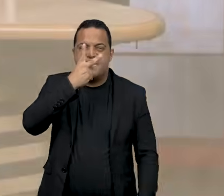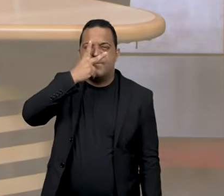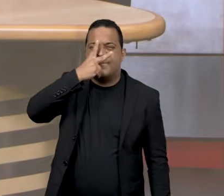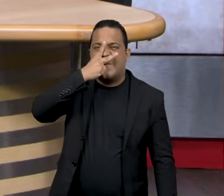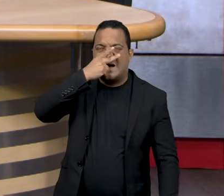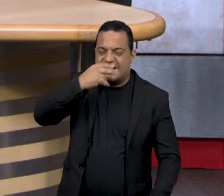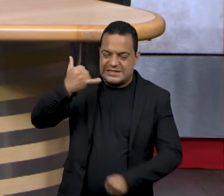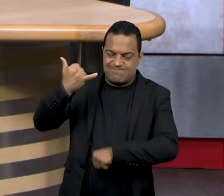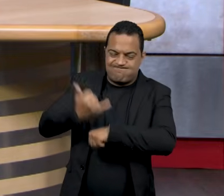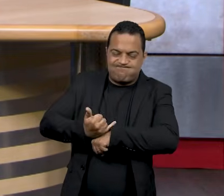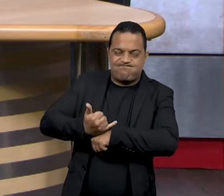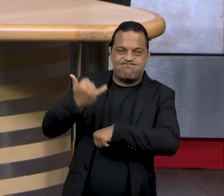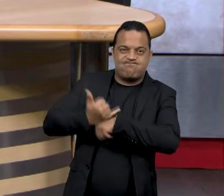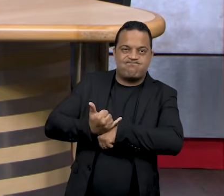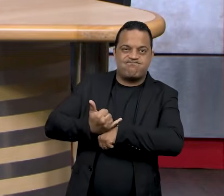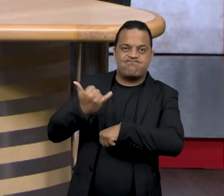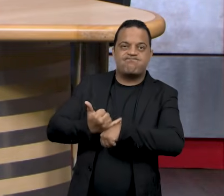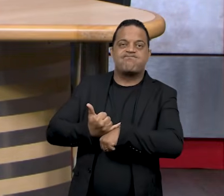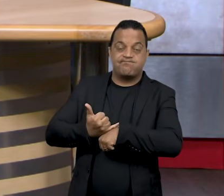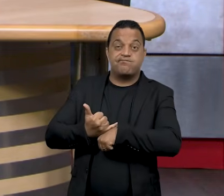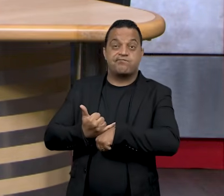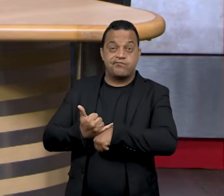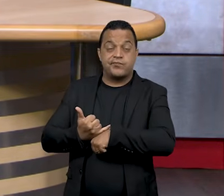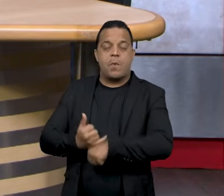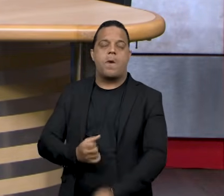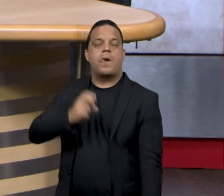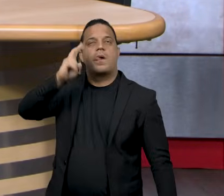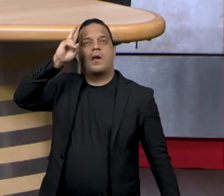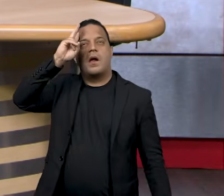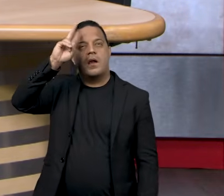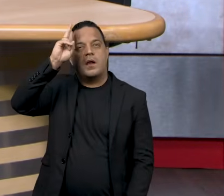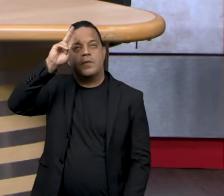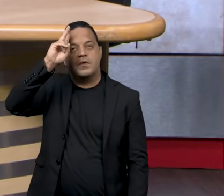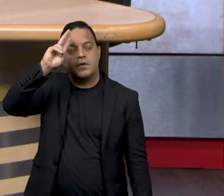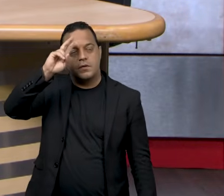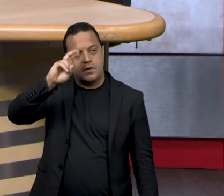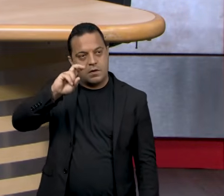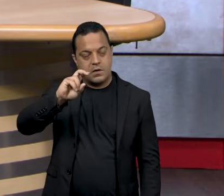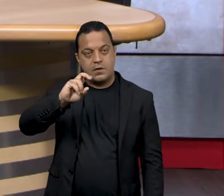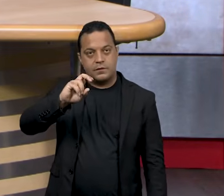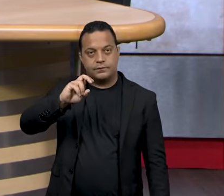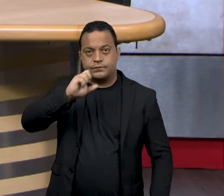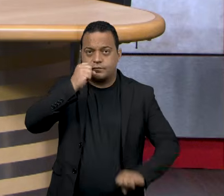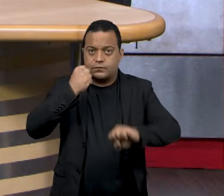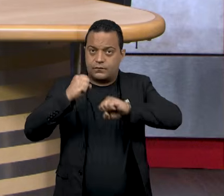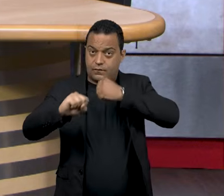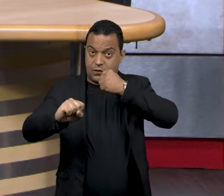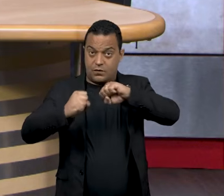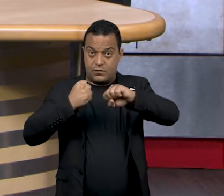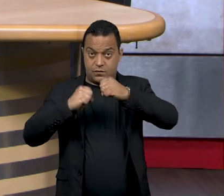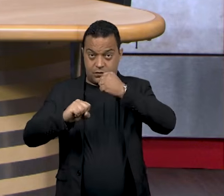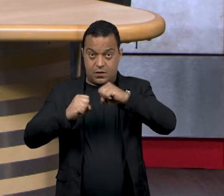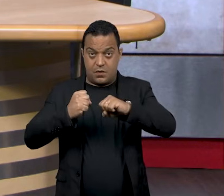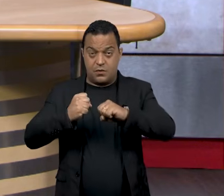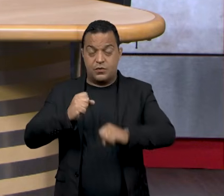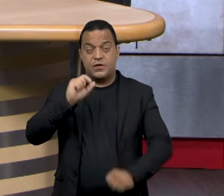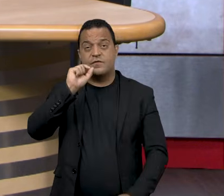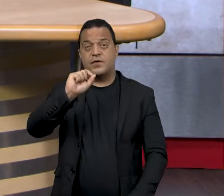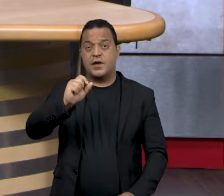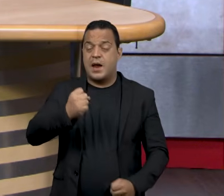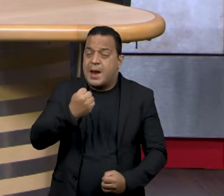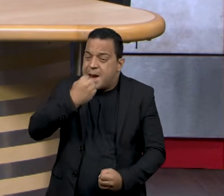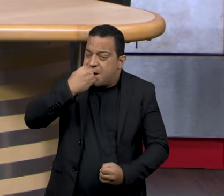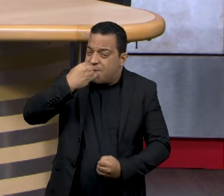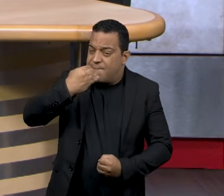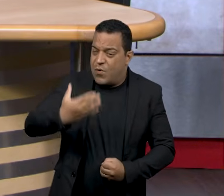Naquele programa, pastor João, eu lembro que nós até citamos também o Salmo 133, ó quão bom e quão suave é que